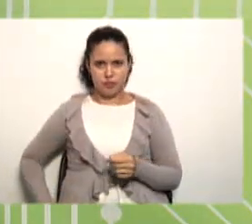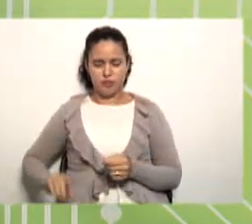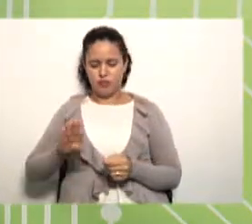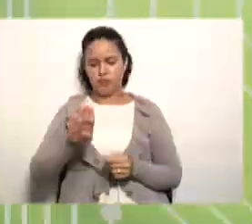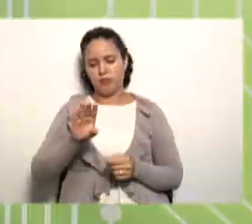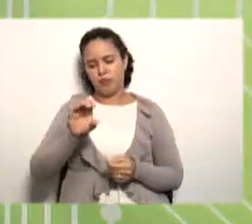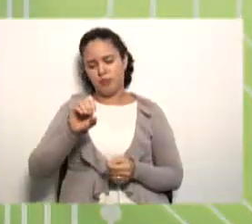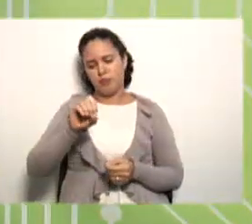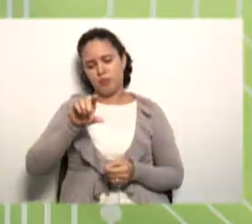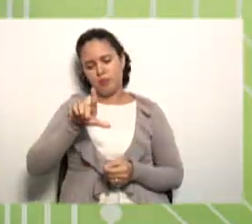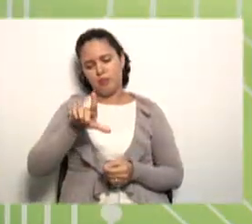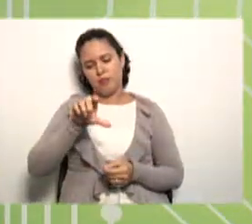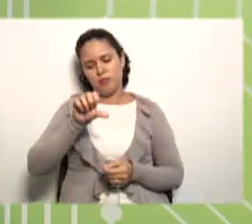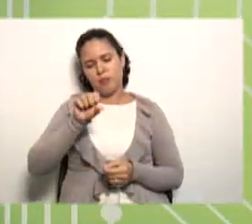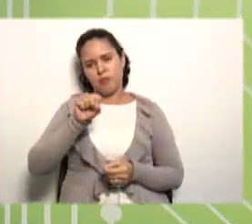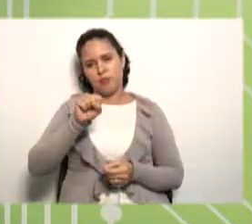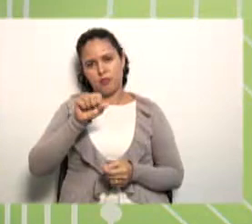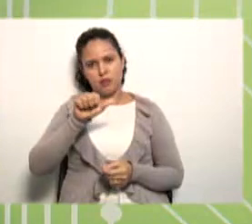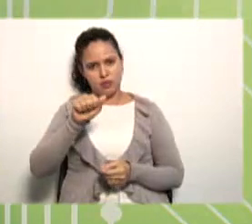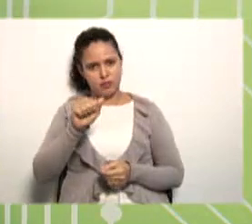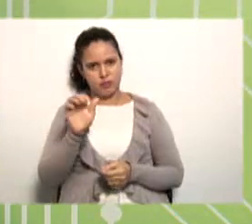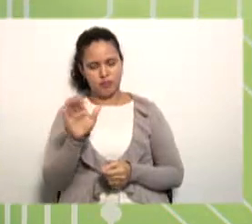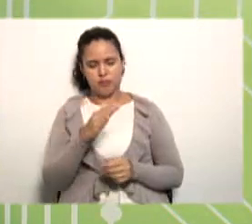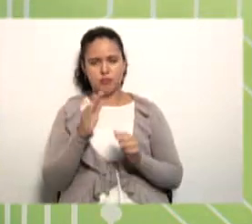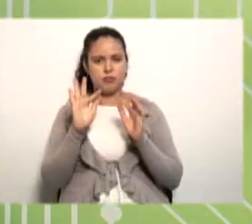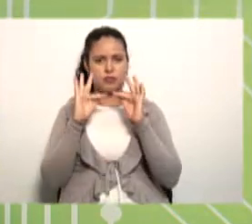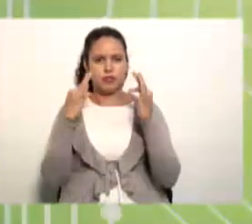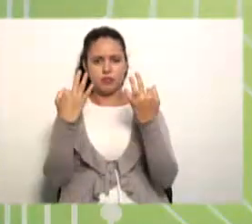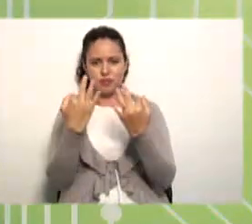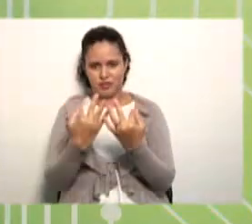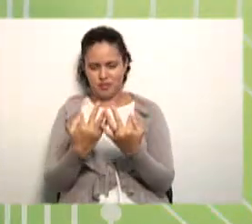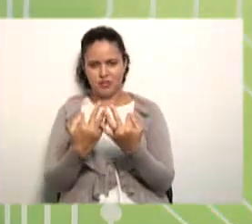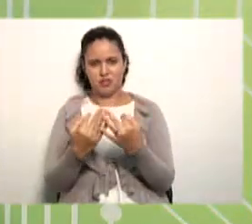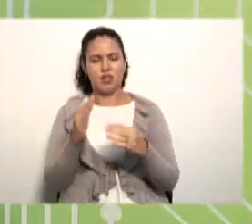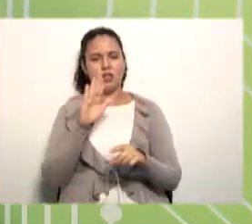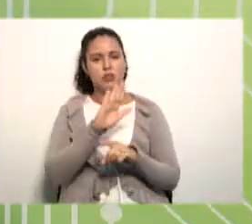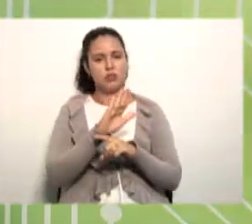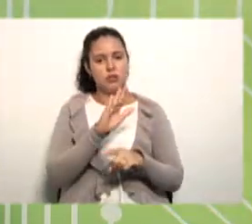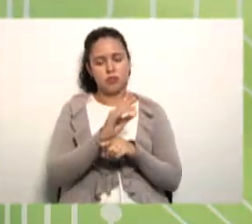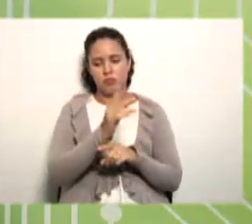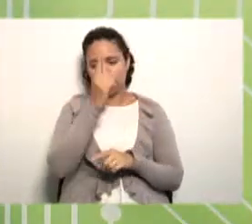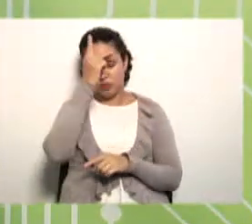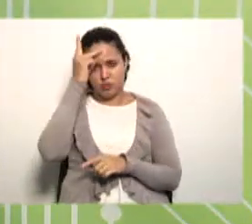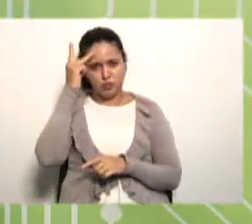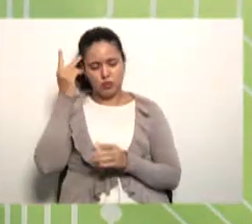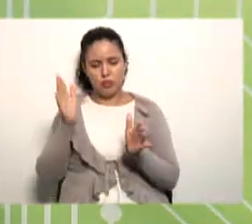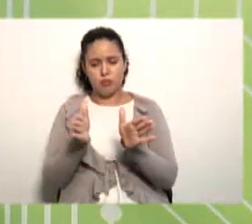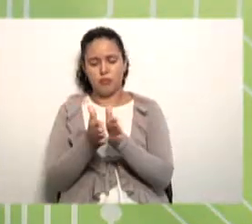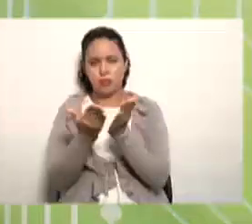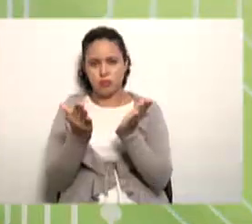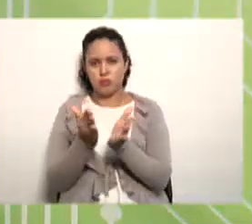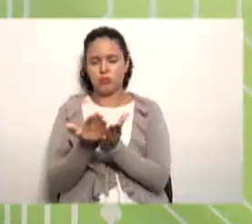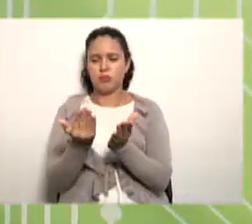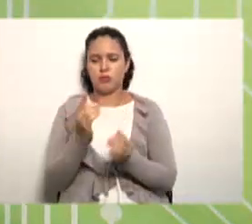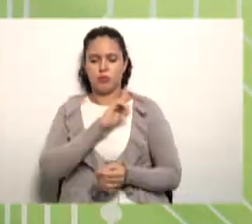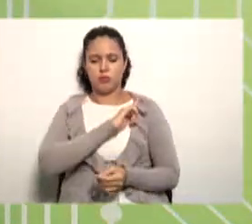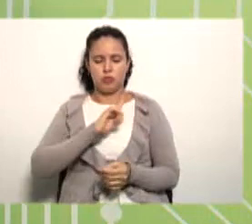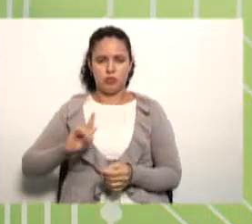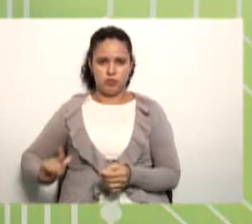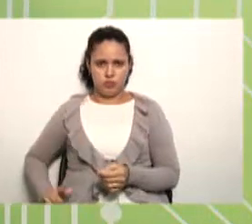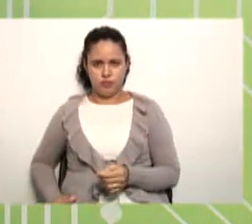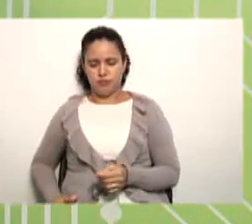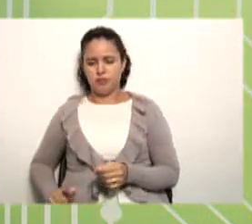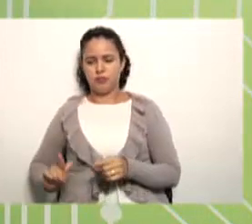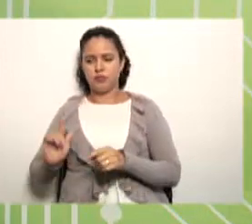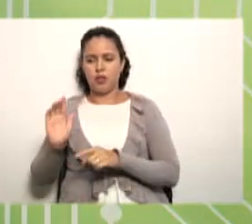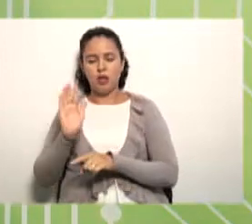transferência direta de renda, as pessoas de rendas mais baixas, as pessoas mais pobres conseguem receber um dinheiro do governo federal. E ele